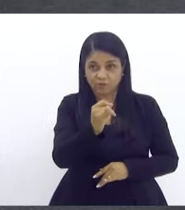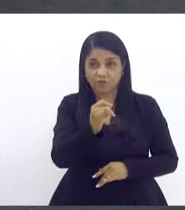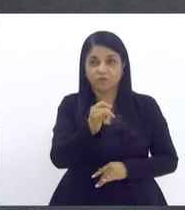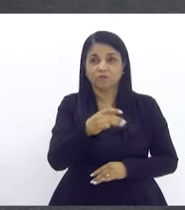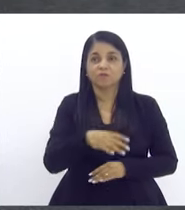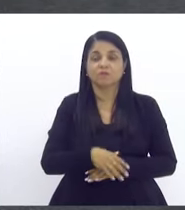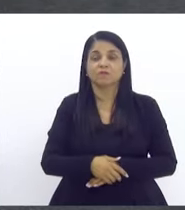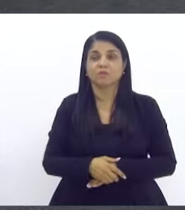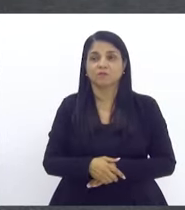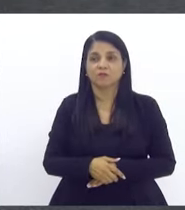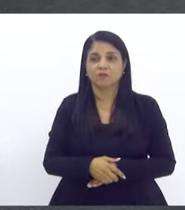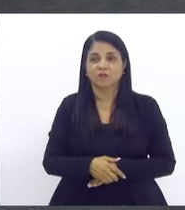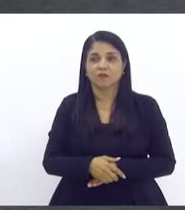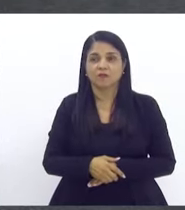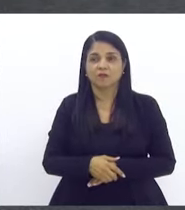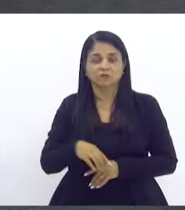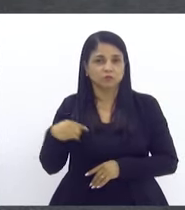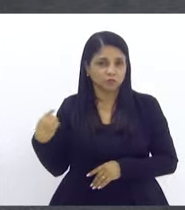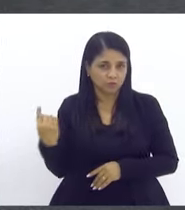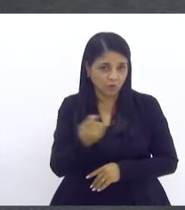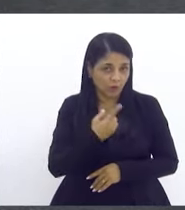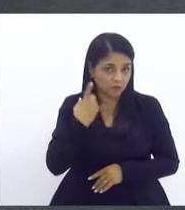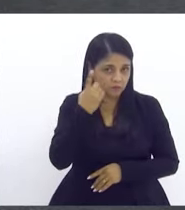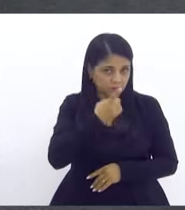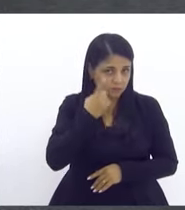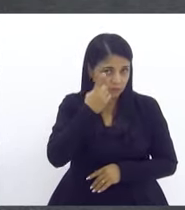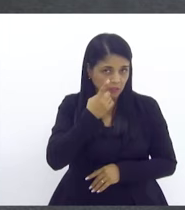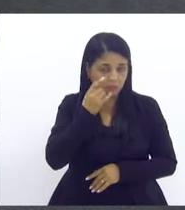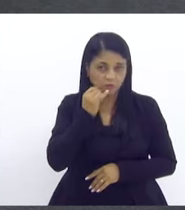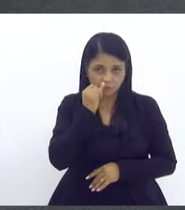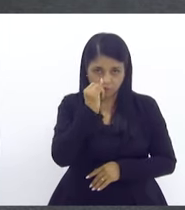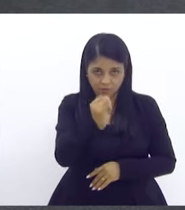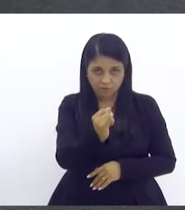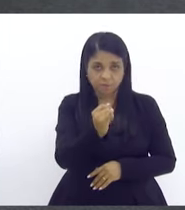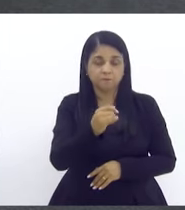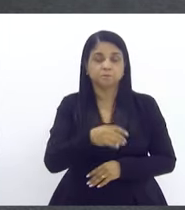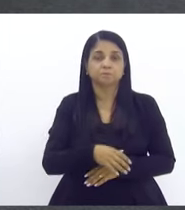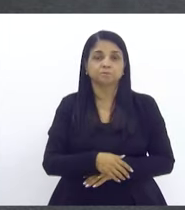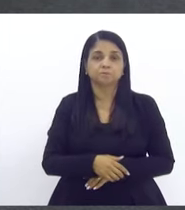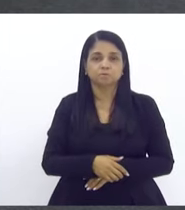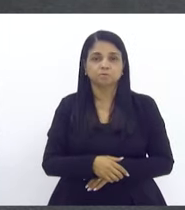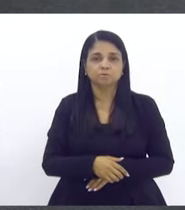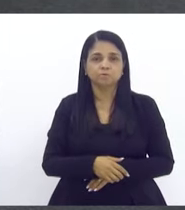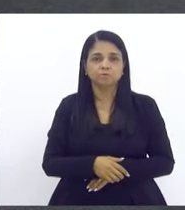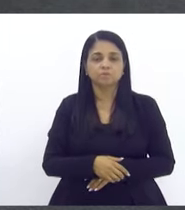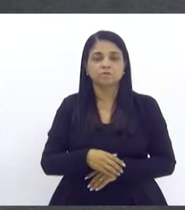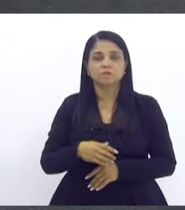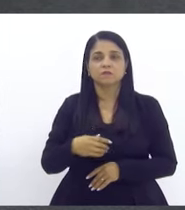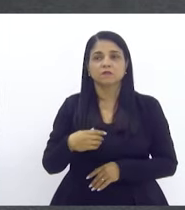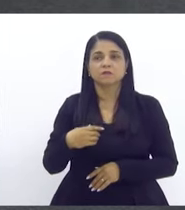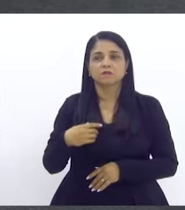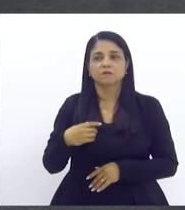me dirijo aqui a todos nós, dizendo o seguinte, eu, senador Marquinho,